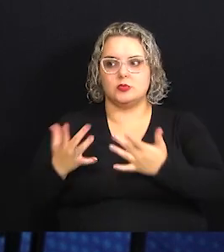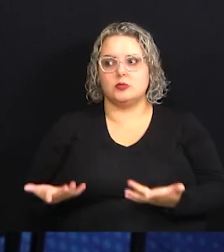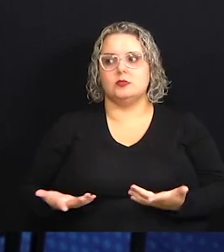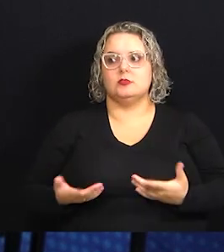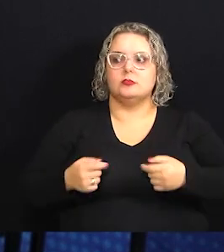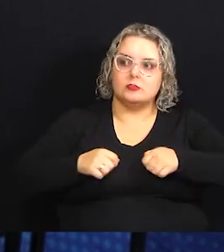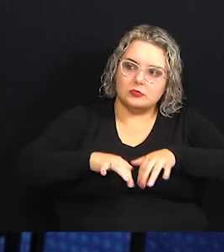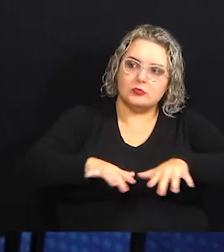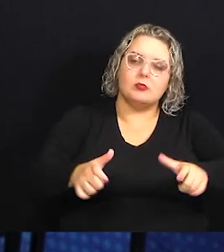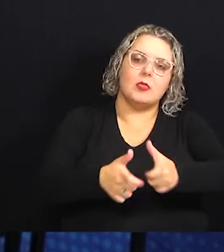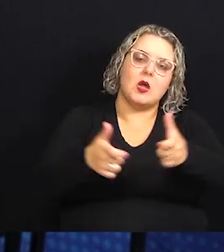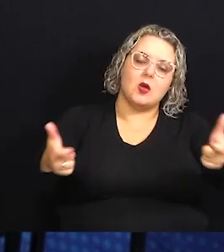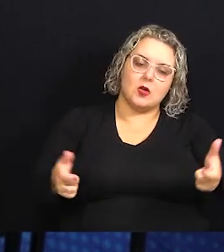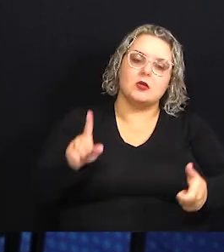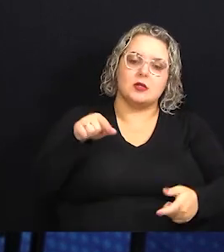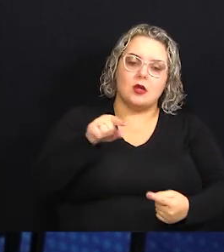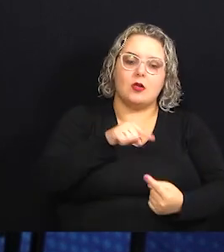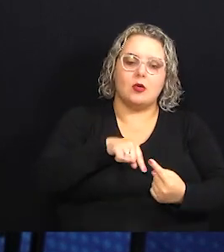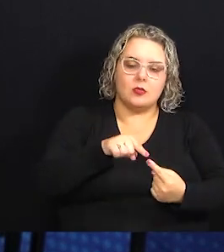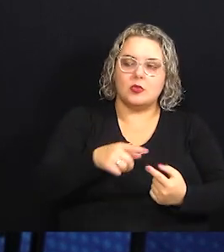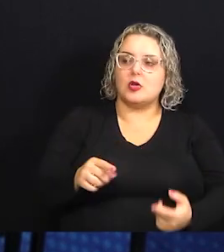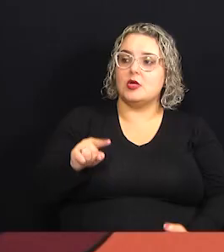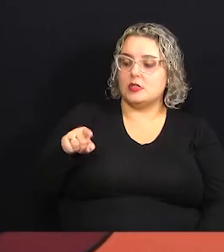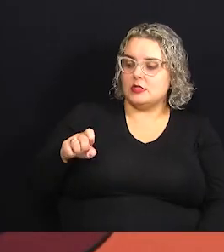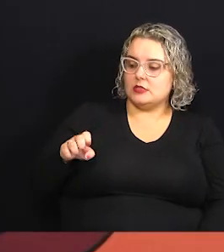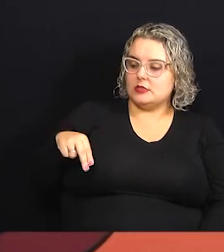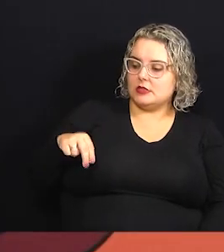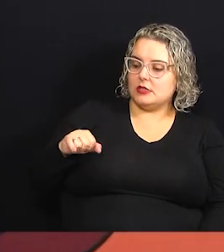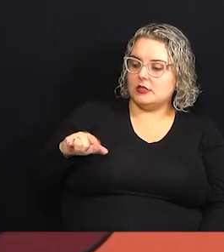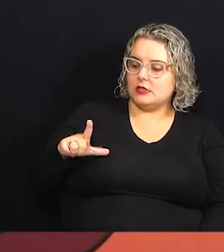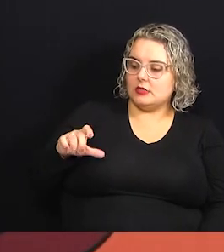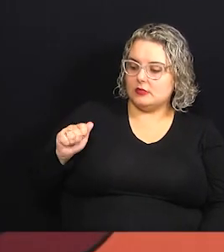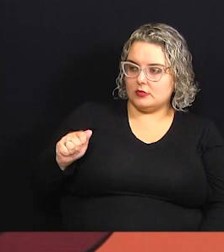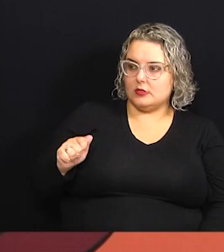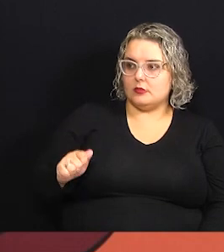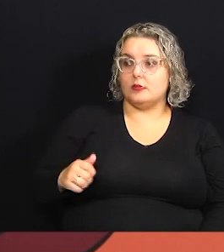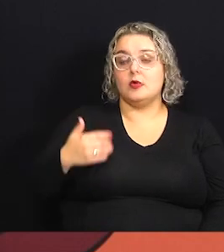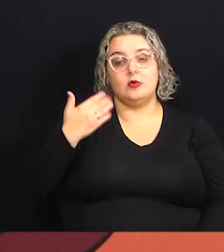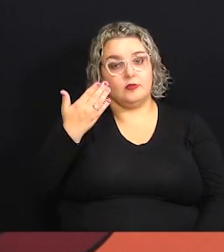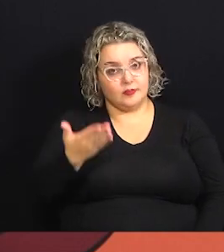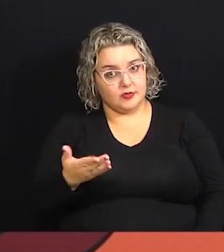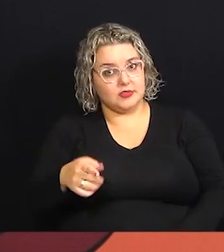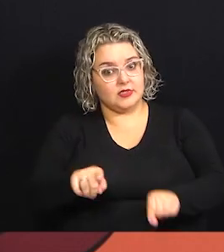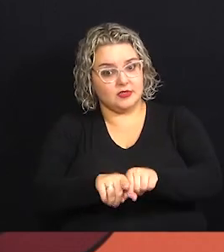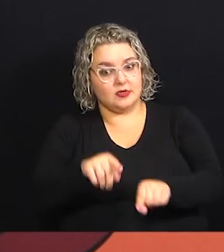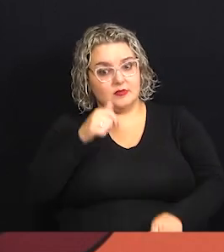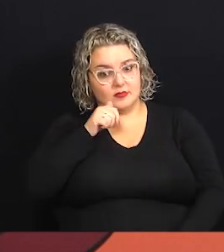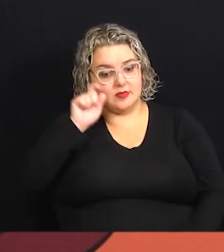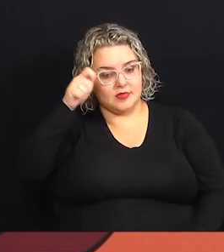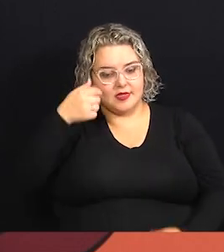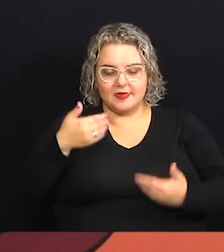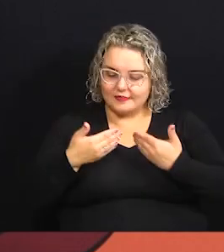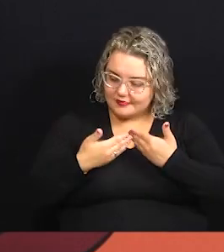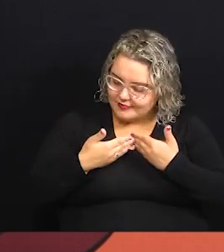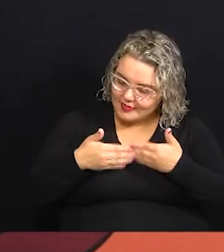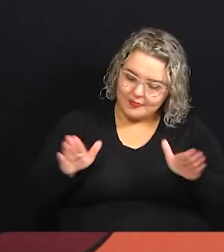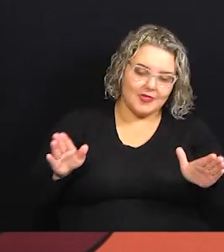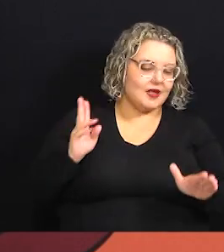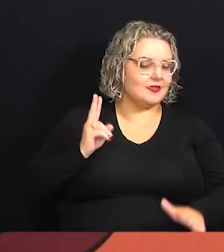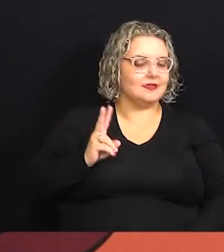espaços, alçar voos maiores. Esse é o objetivo. Zenilda, então, ó, você e a Preta têm